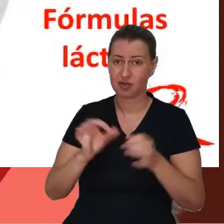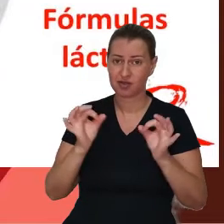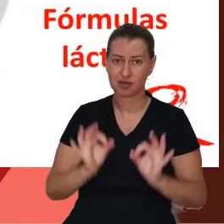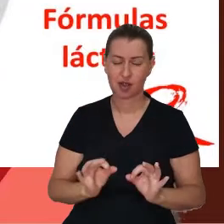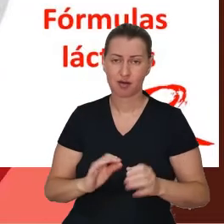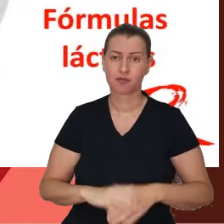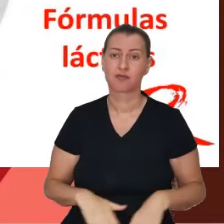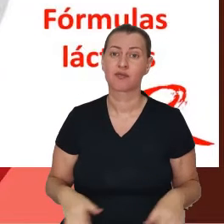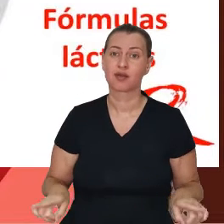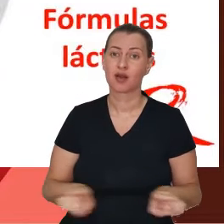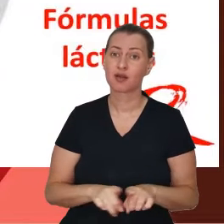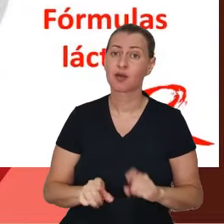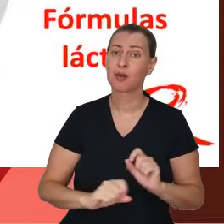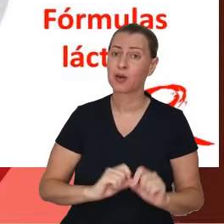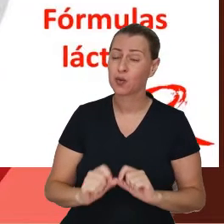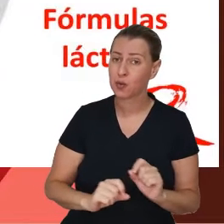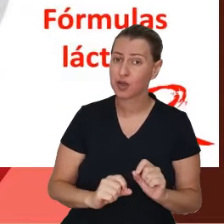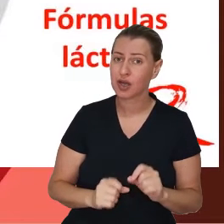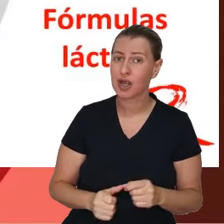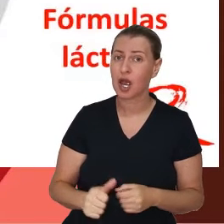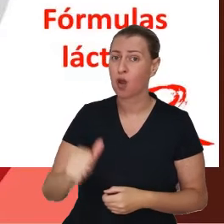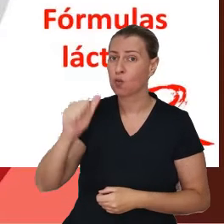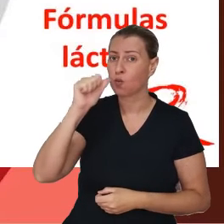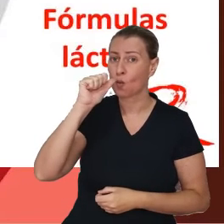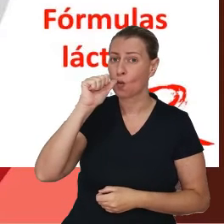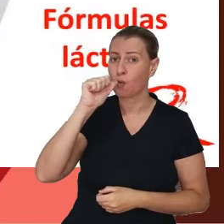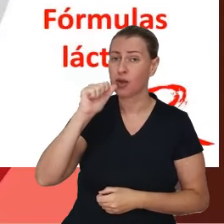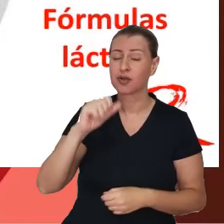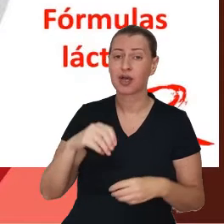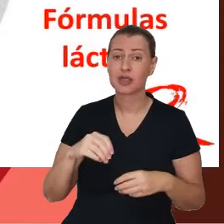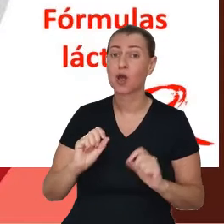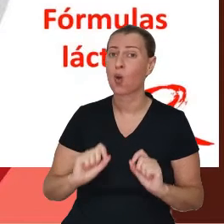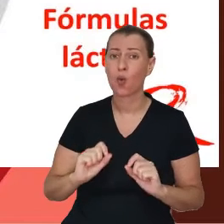oferta de fórmulas lácteas, né, como não ocorre a amamentação, o